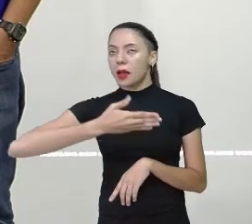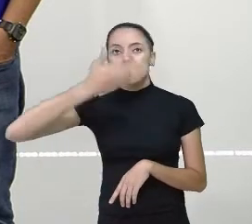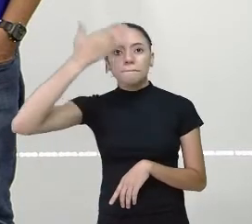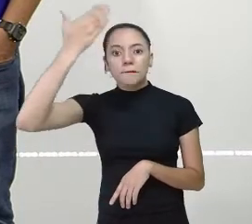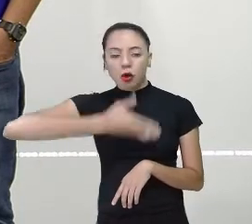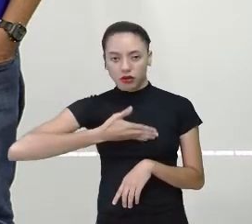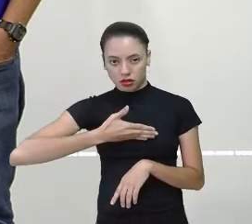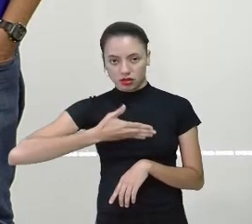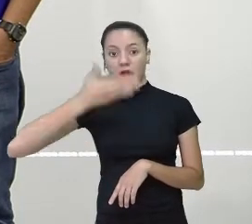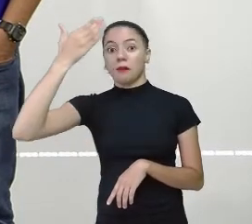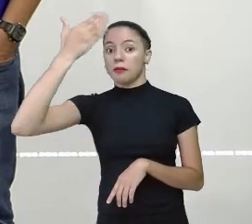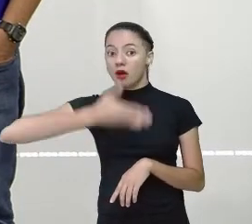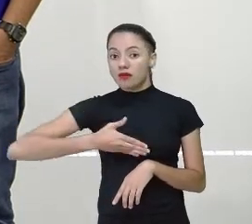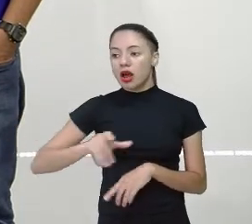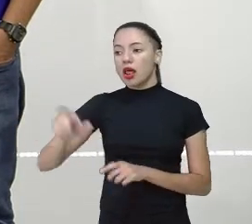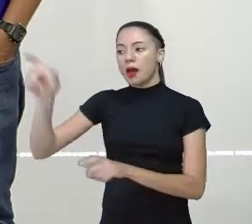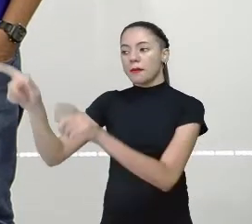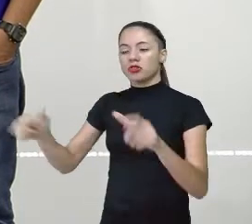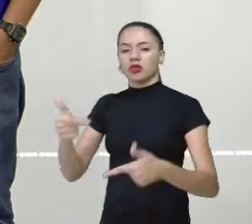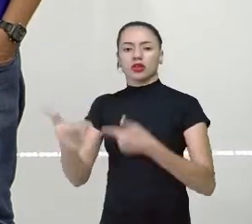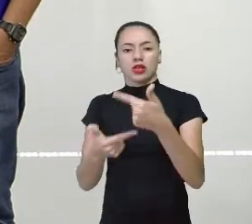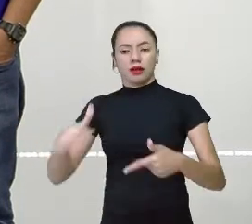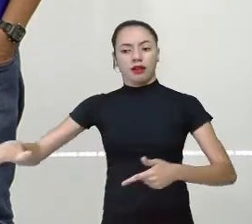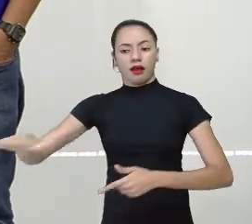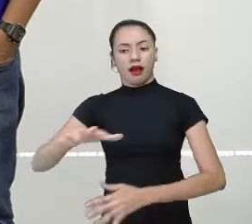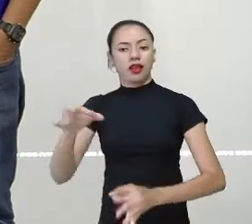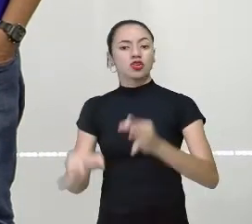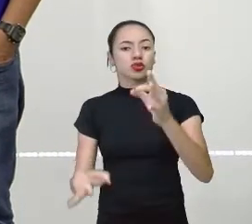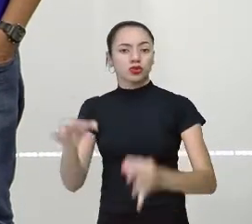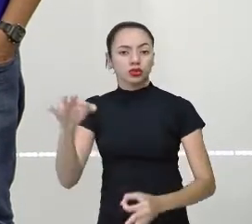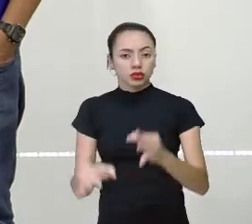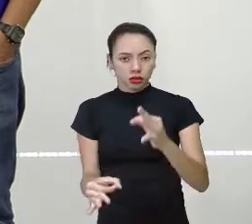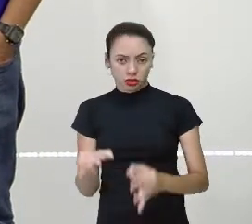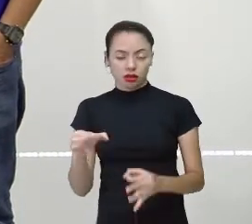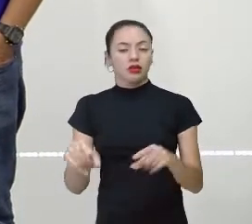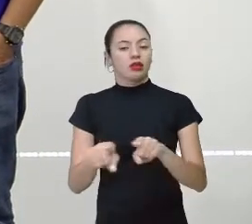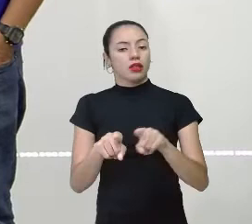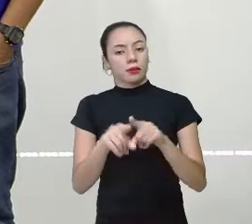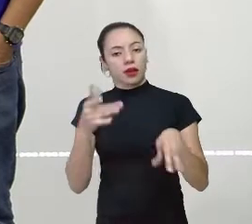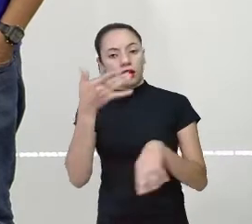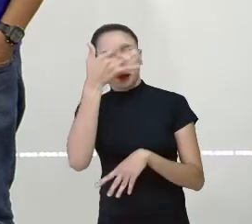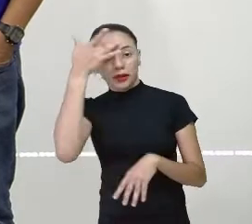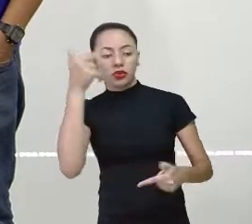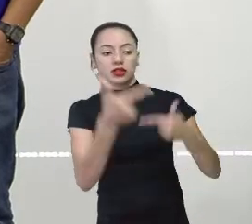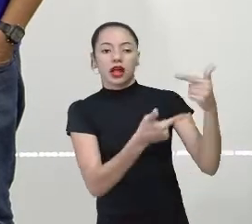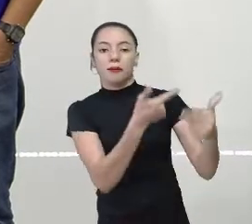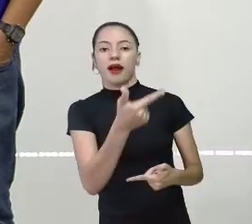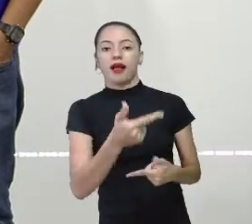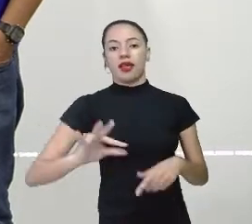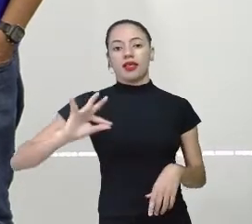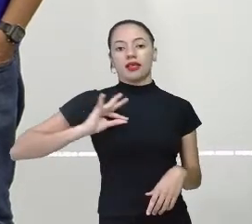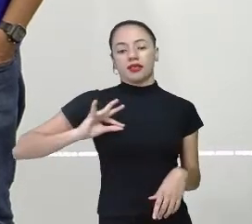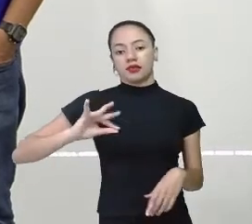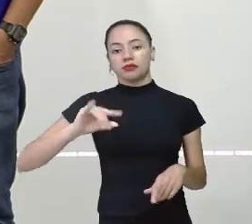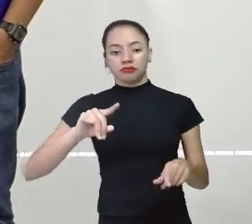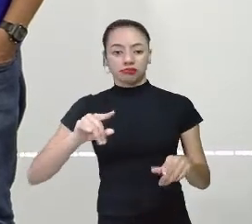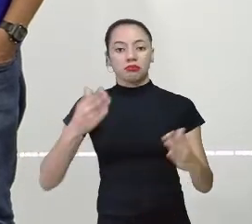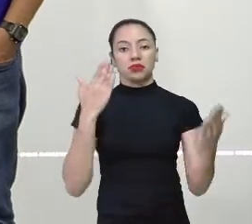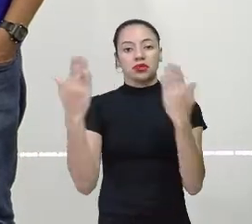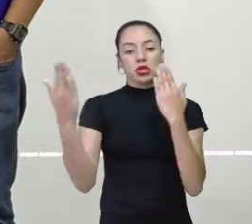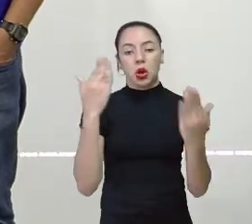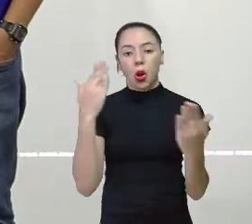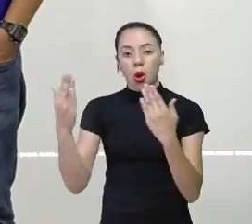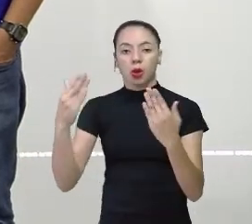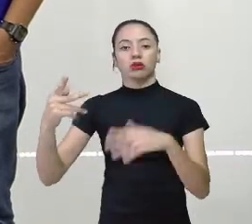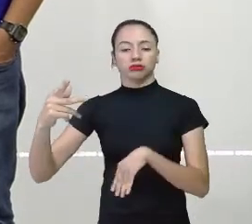comprovadamente, pelas pessoas que trabalham na área jurídica, né? Por pessoas que trabalham nas delegacias, por psicólogos, psiquiatras,